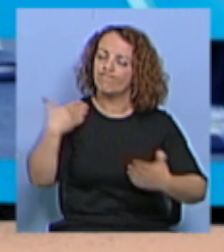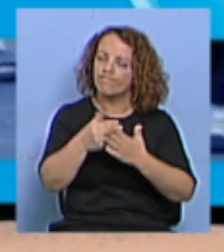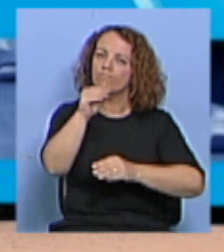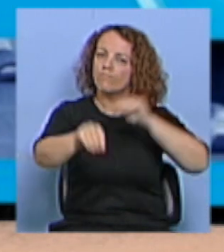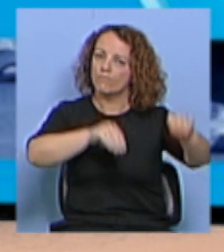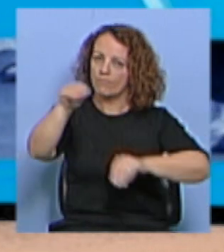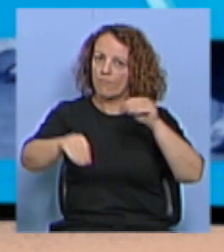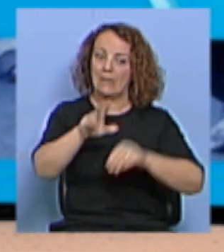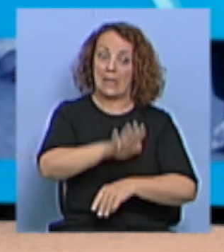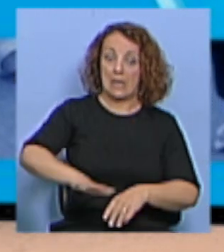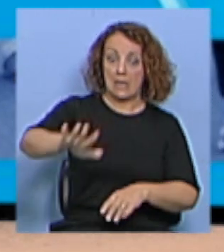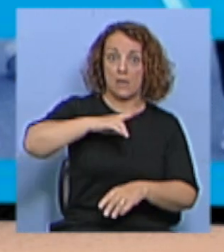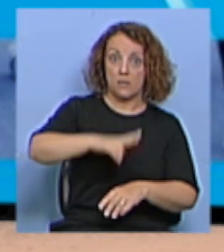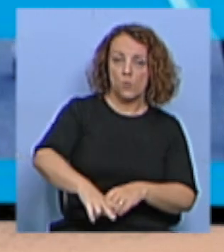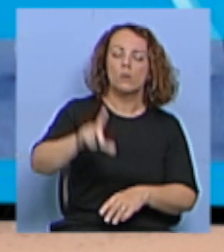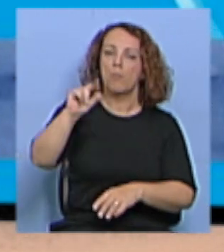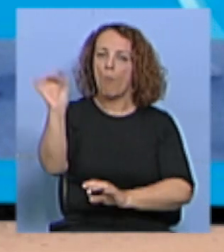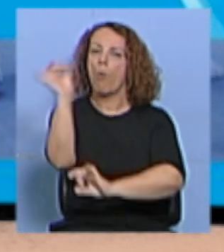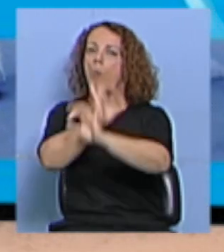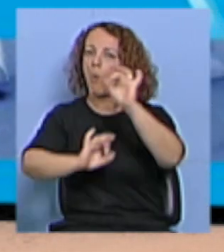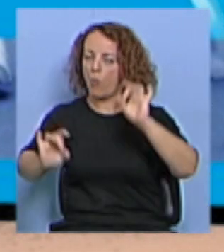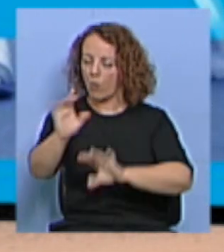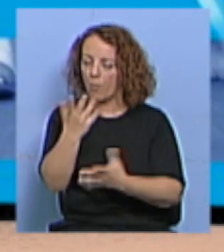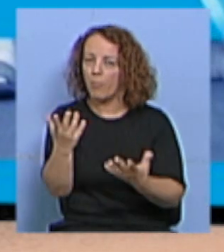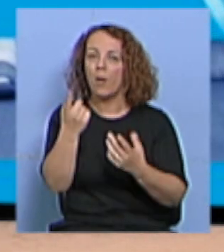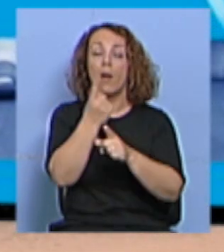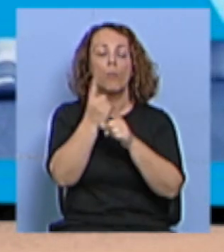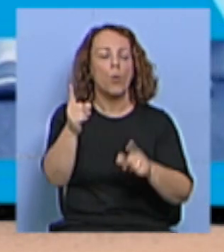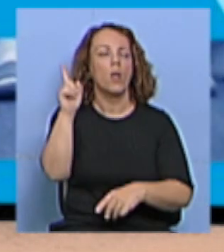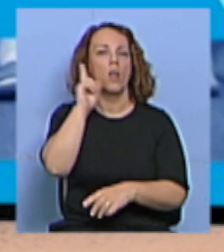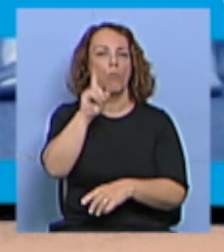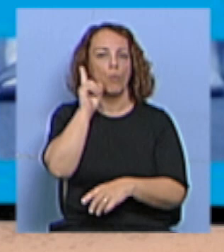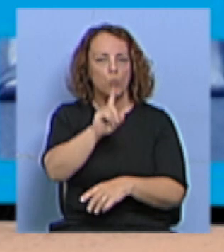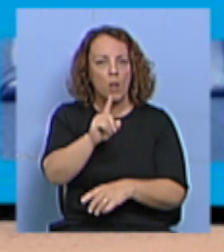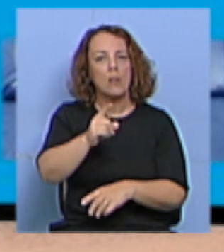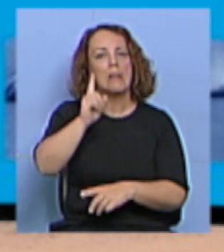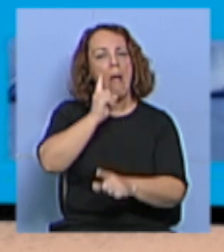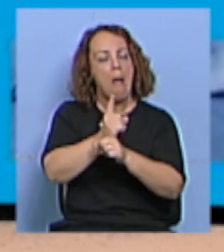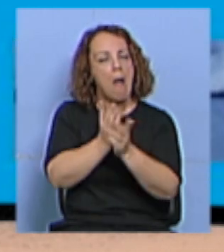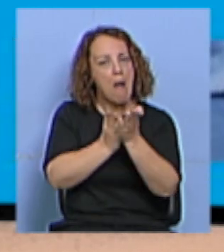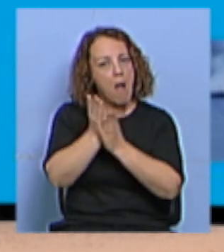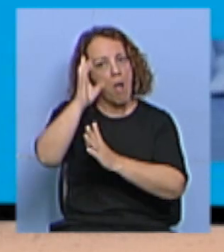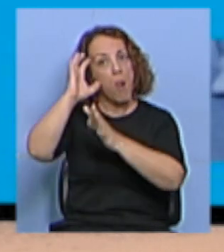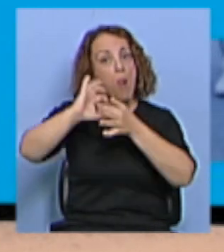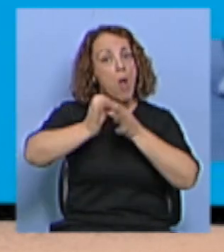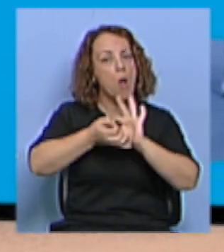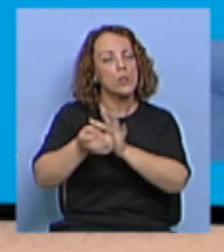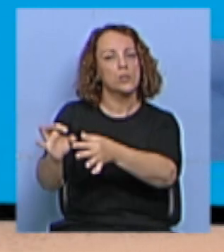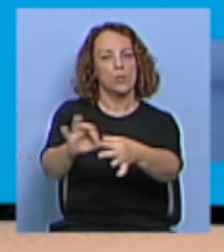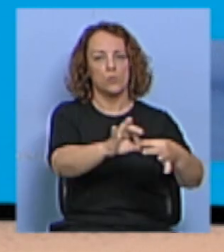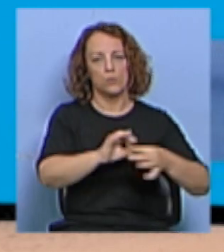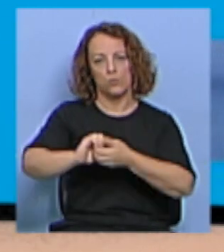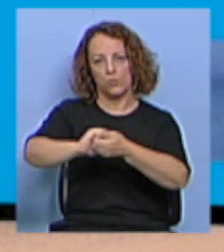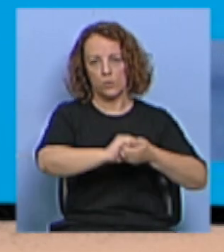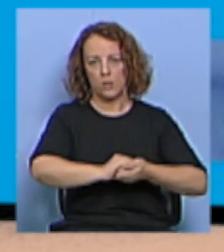quer ao nível europeu. Ou seja, é muito importante que prevaleça uma lógica de solidariedade e que esta pandemia não nos feche